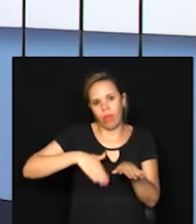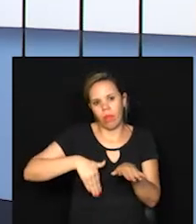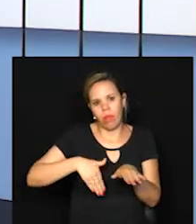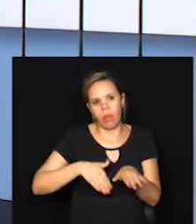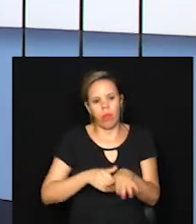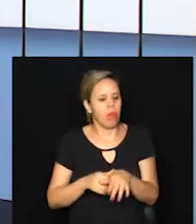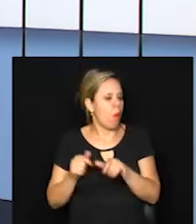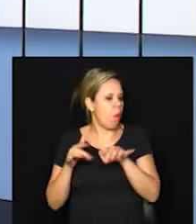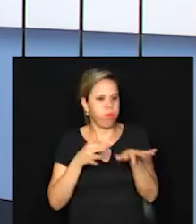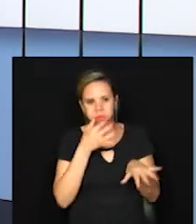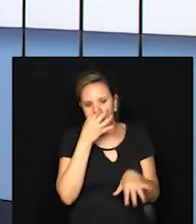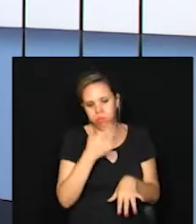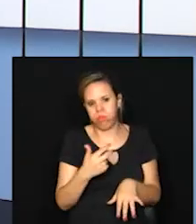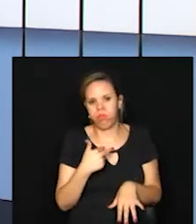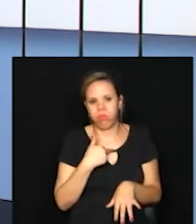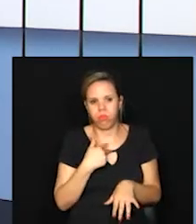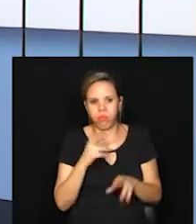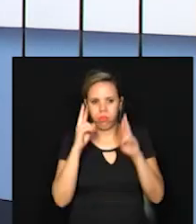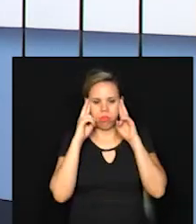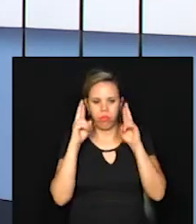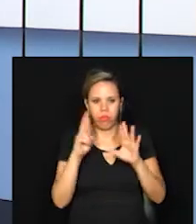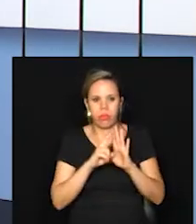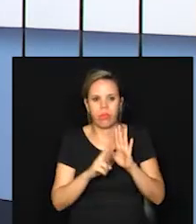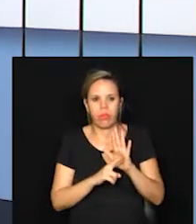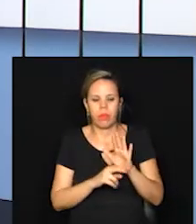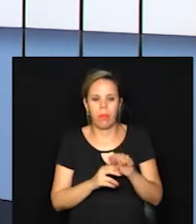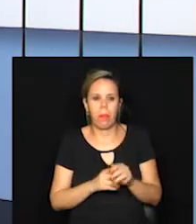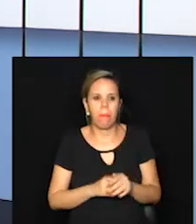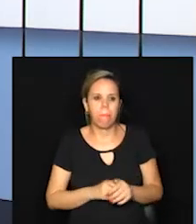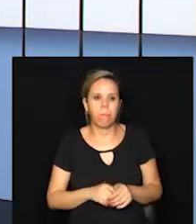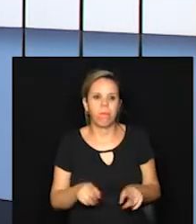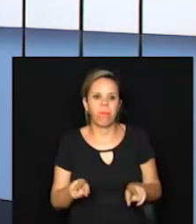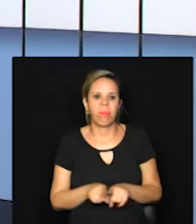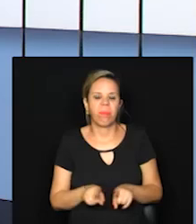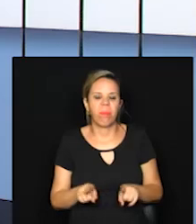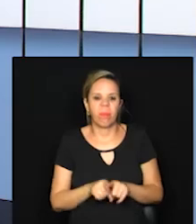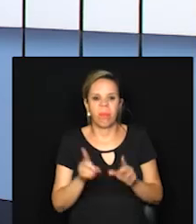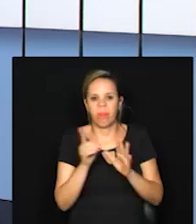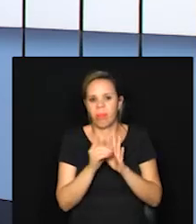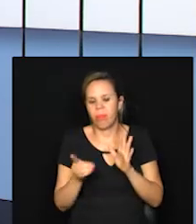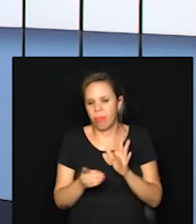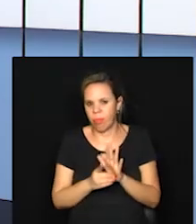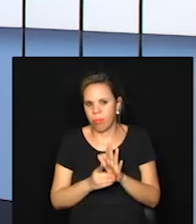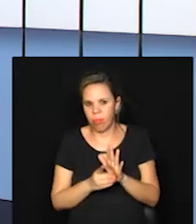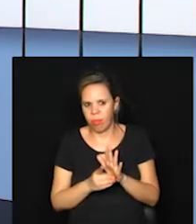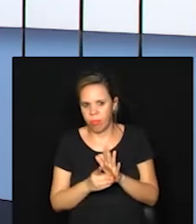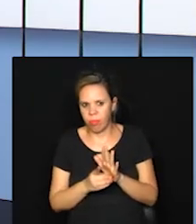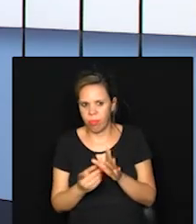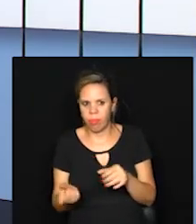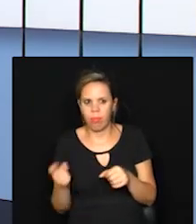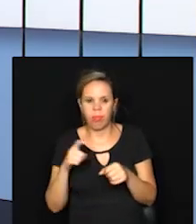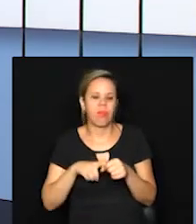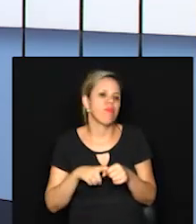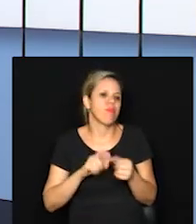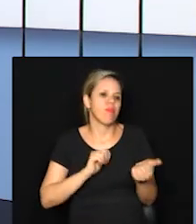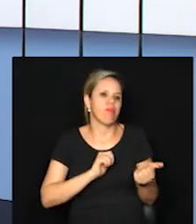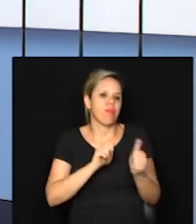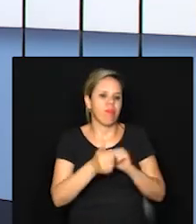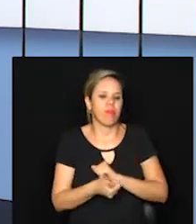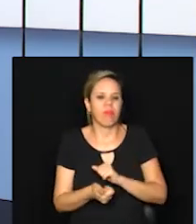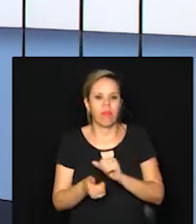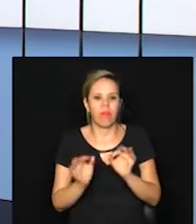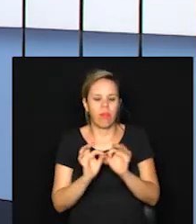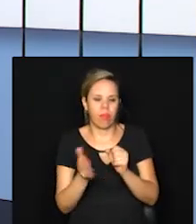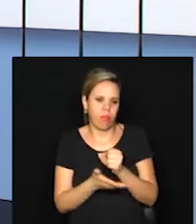sem aglomeração, respeitando os protocolos. E também o decreto prevê aí a volta do esporte amador